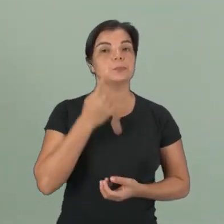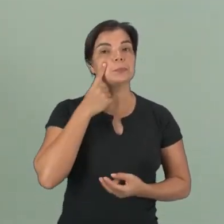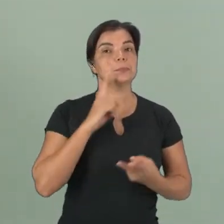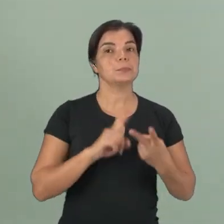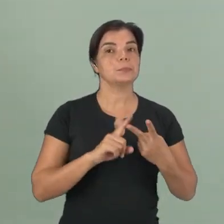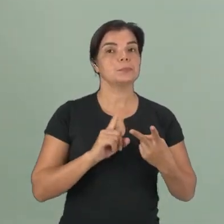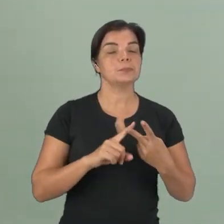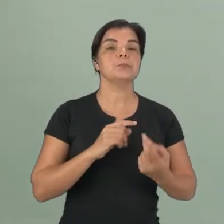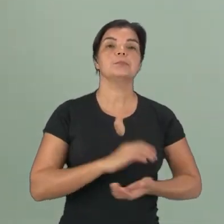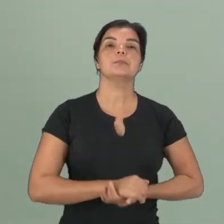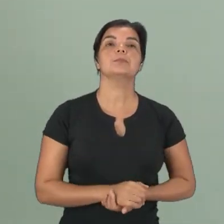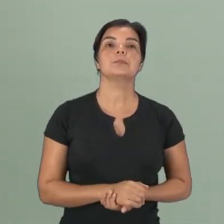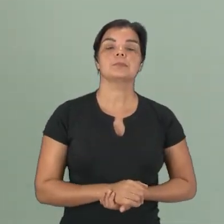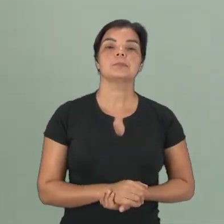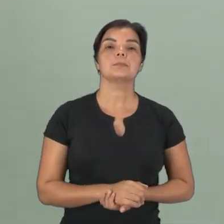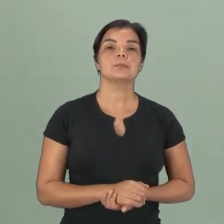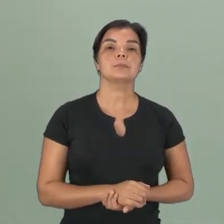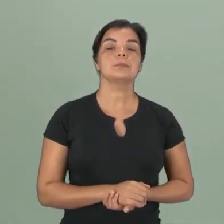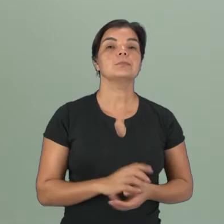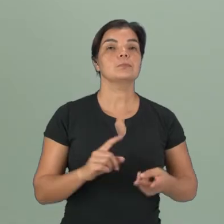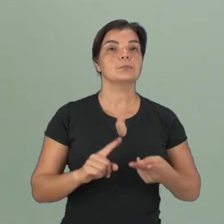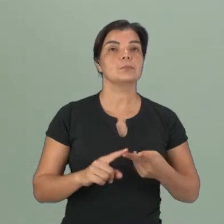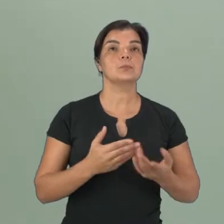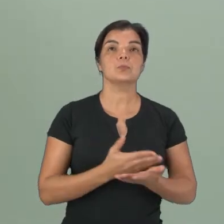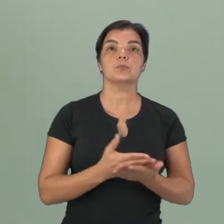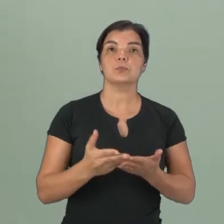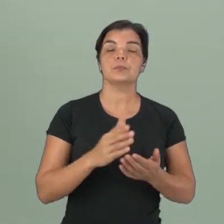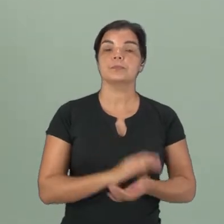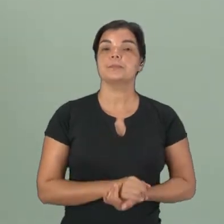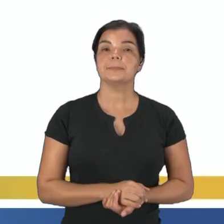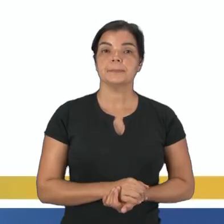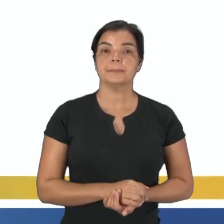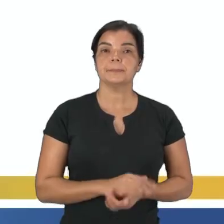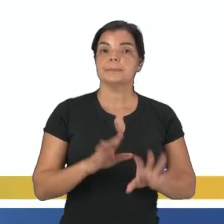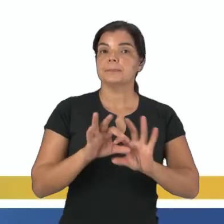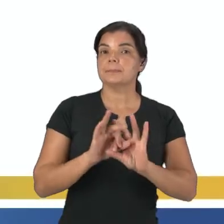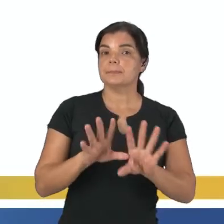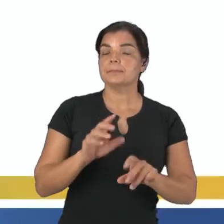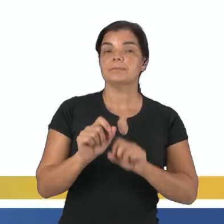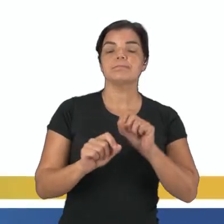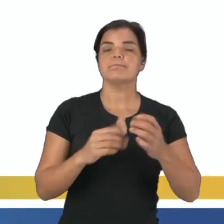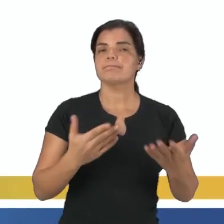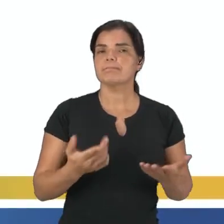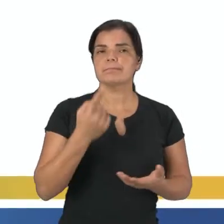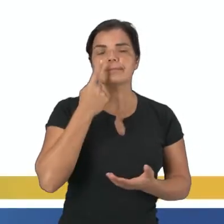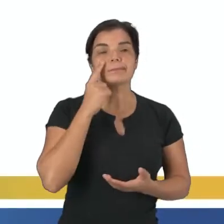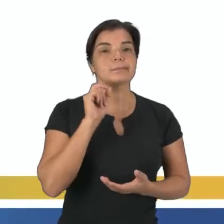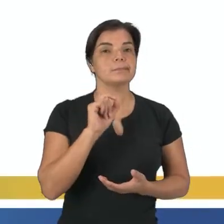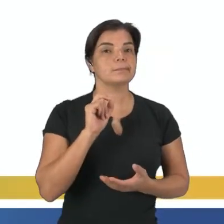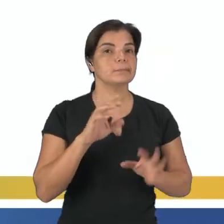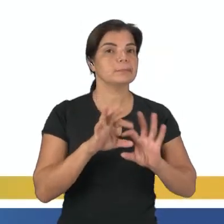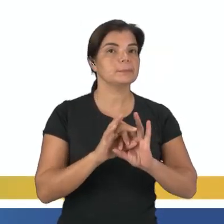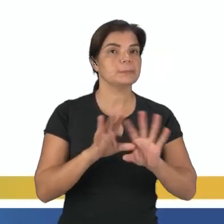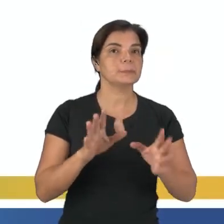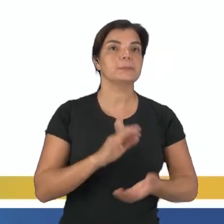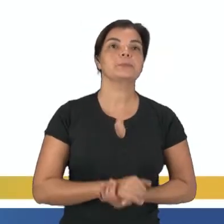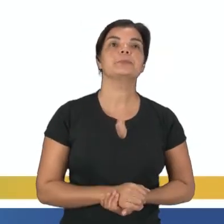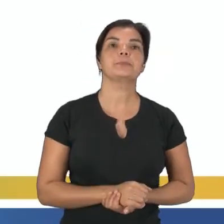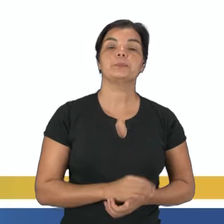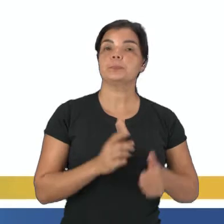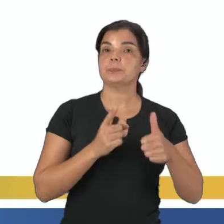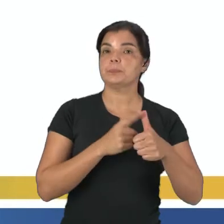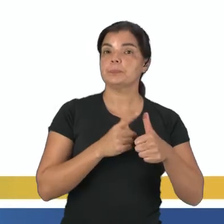lá entender o segundo conceito e o segundo princípio. A liberdade. Então, vamos ver o que é